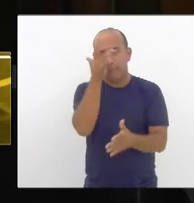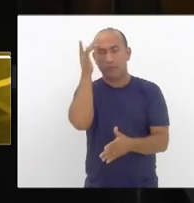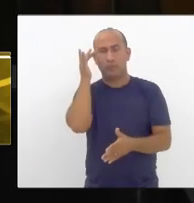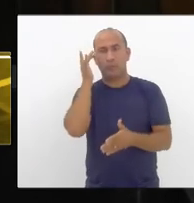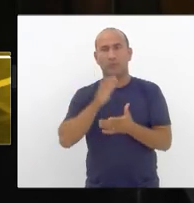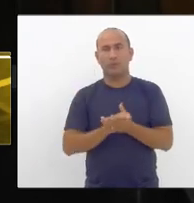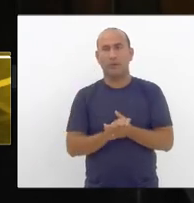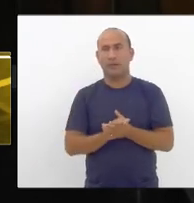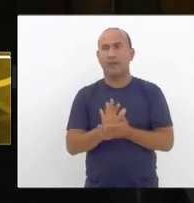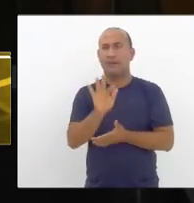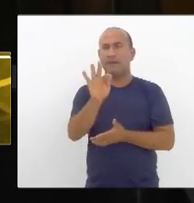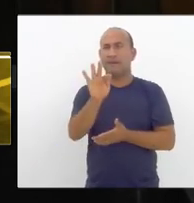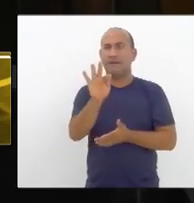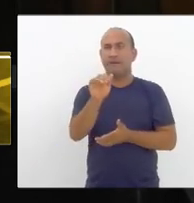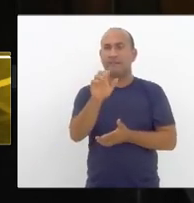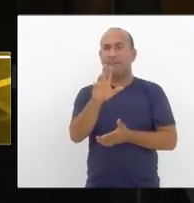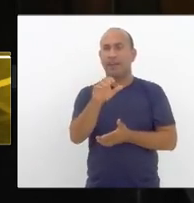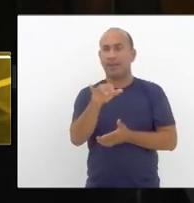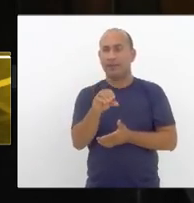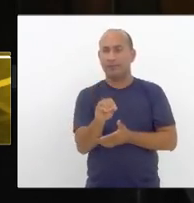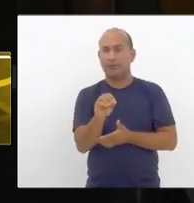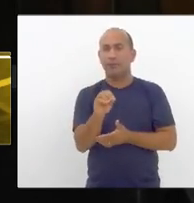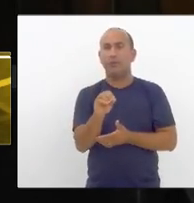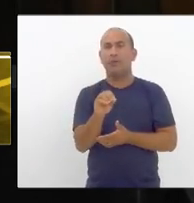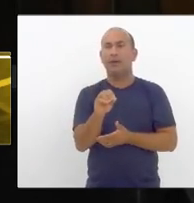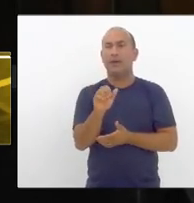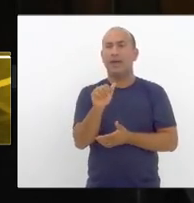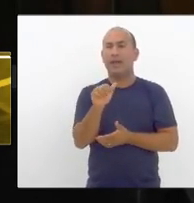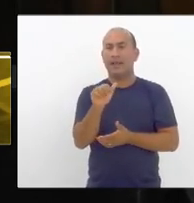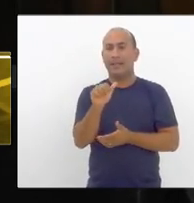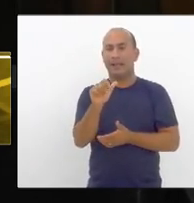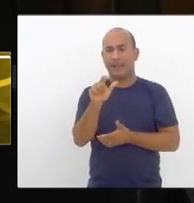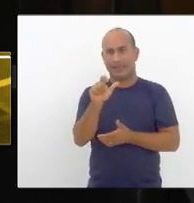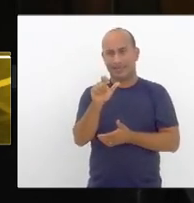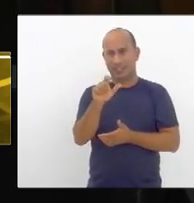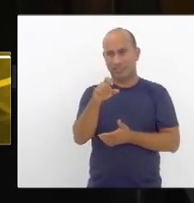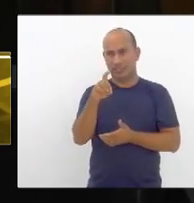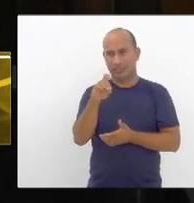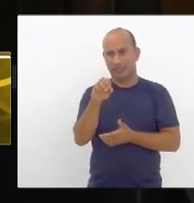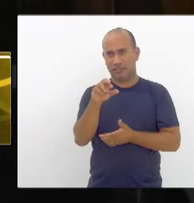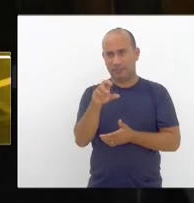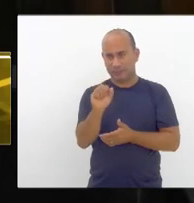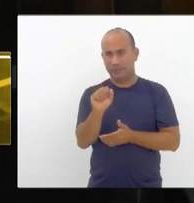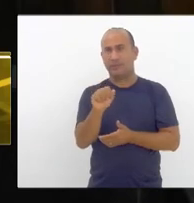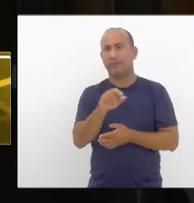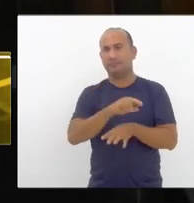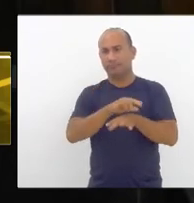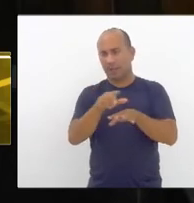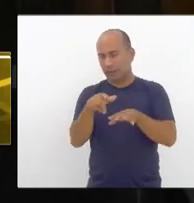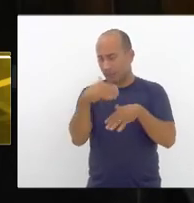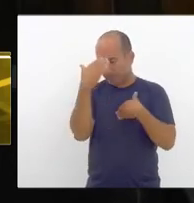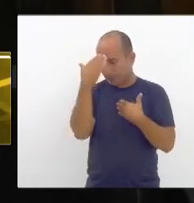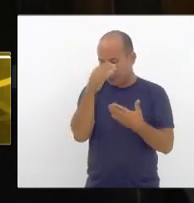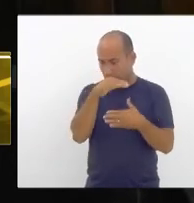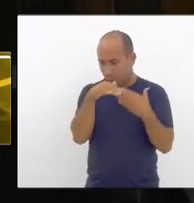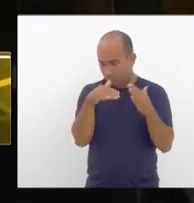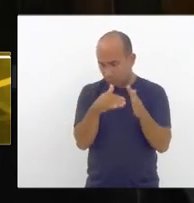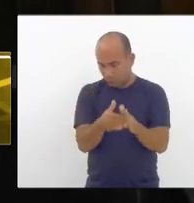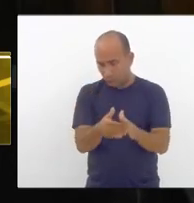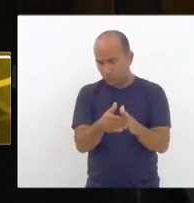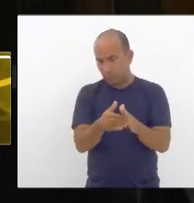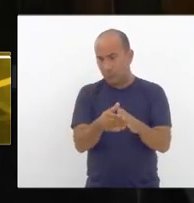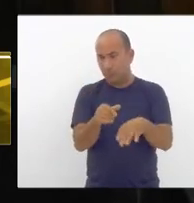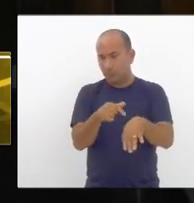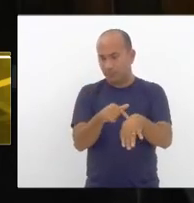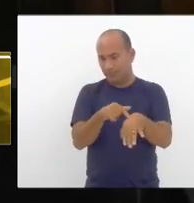Flávio Queiroz Antônio Alexandre Fernando obrigada por tudo durante todo